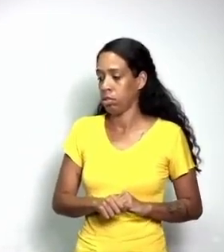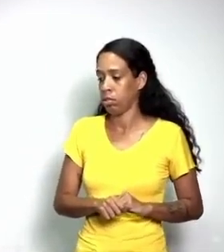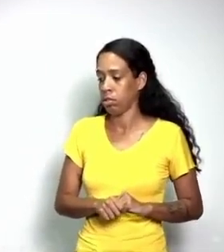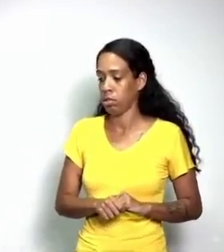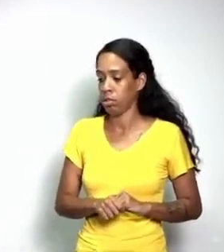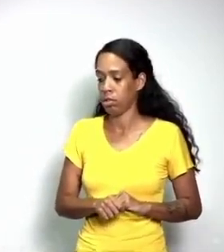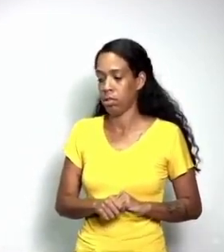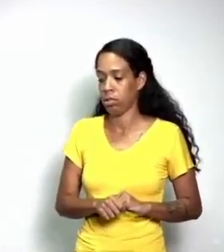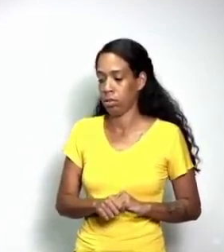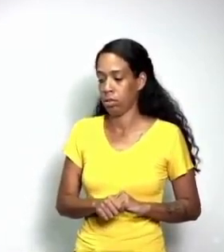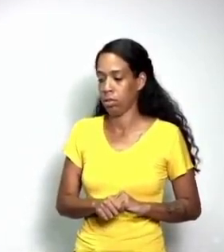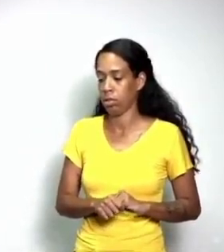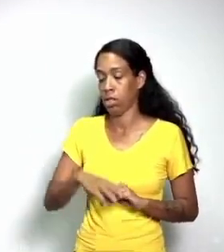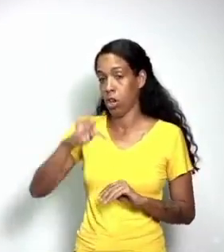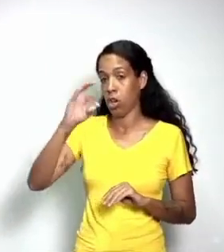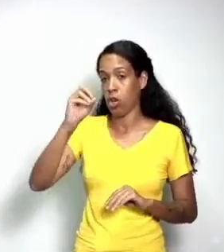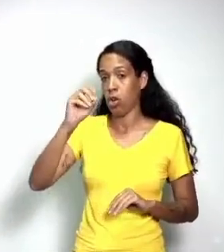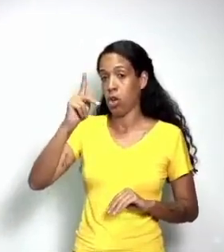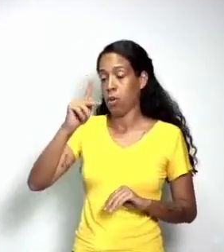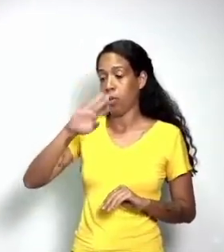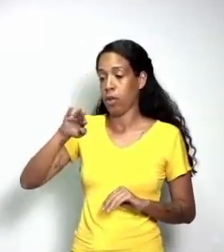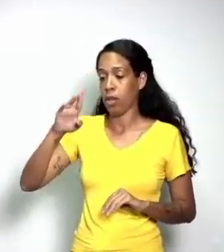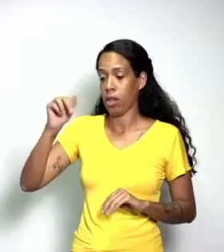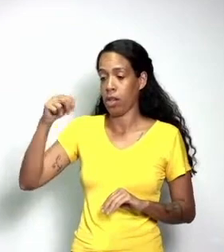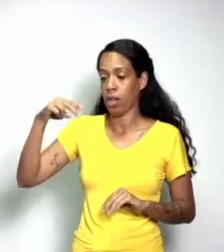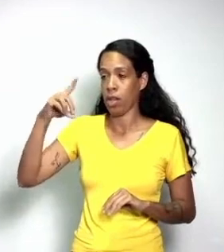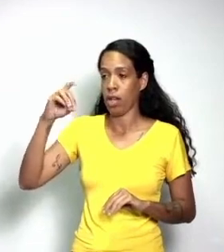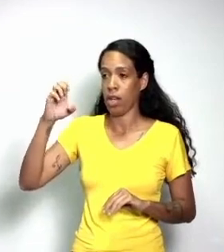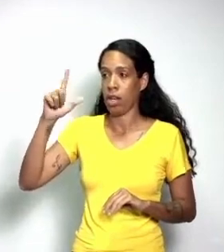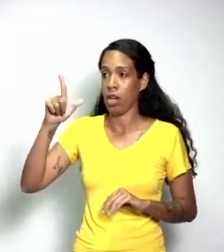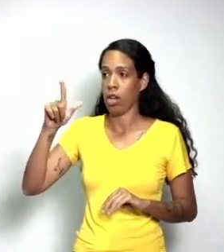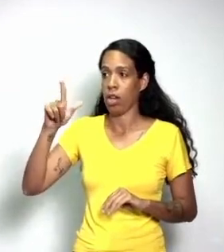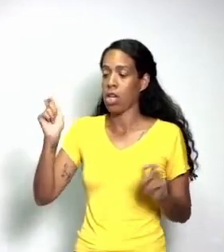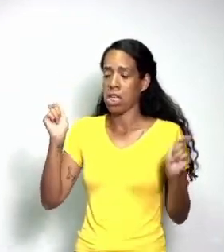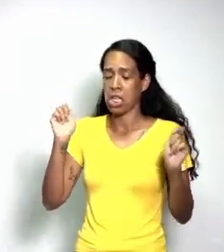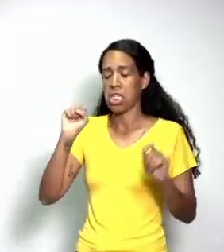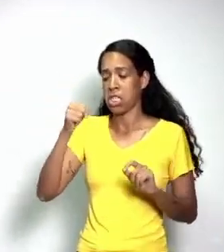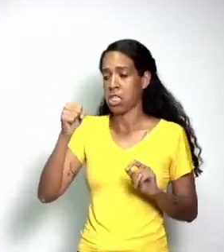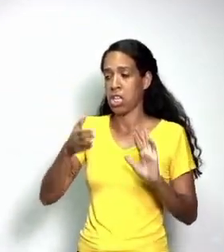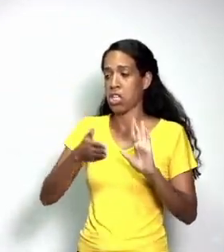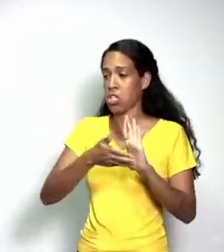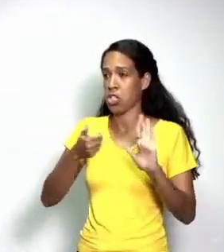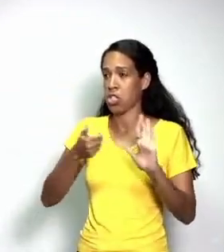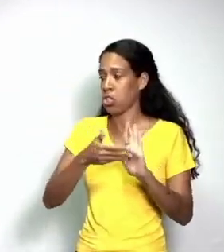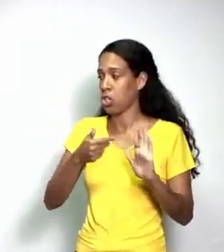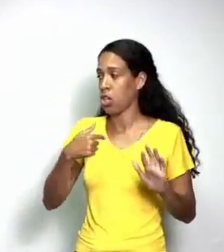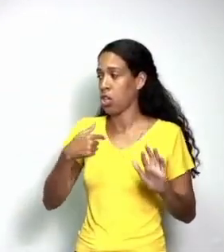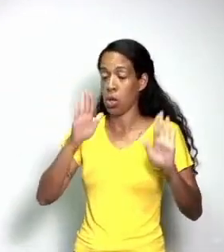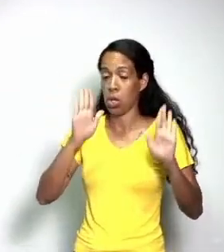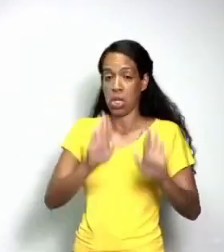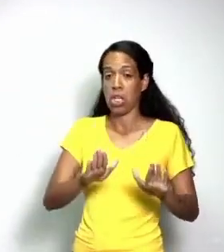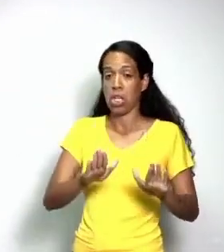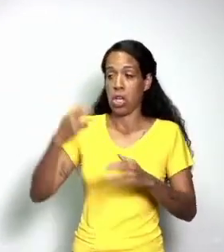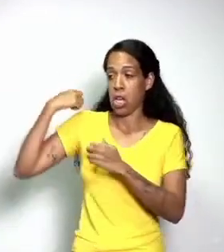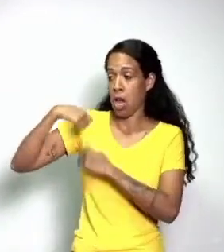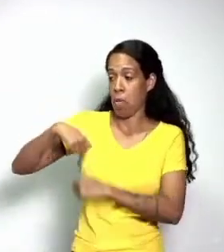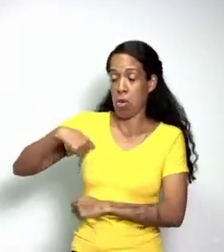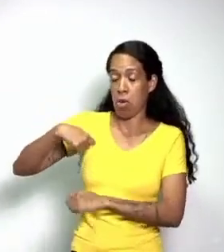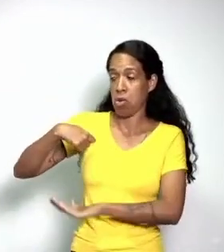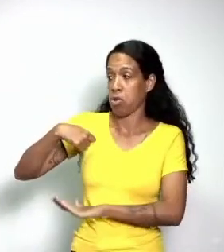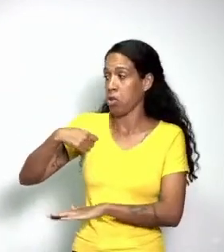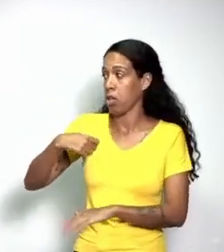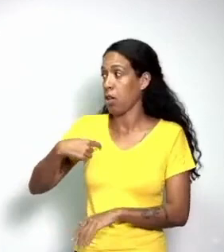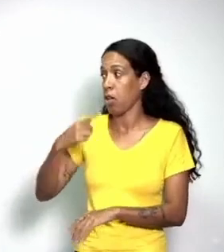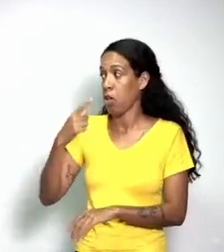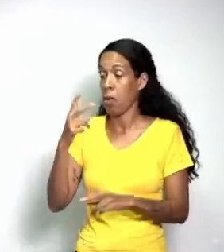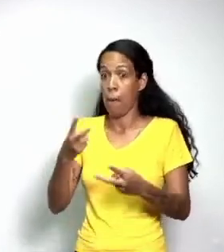Sobre o top handle, eu que acabei esquecendo. Mas, sim, a gente tira. Ontem, inclusive, eu tinha deixado no case com ele e demorei